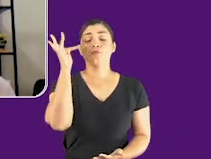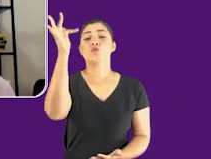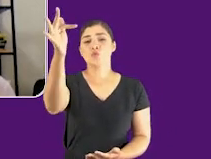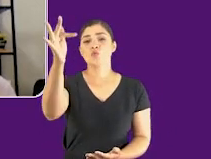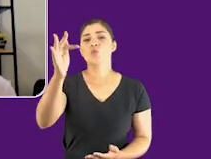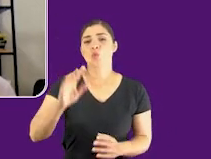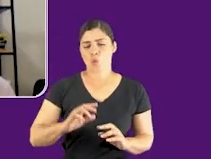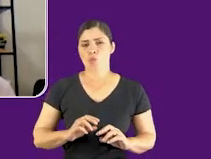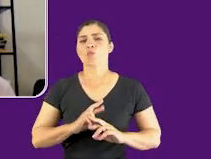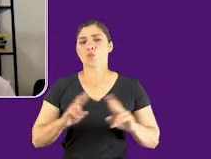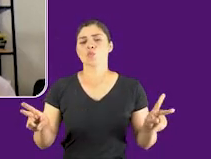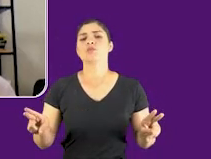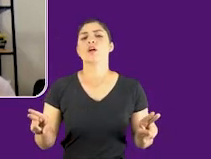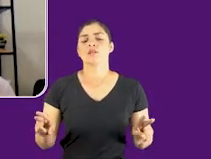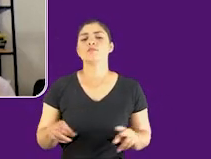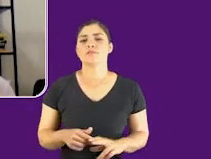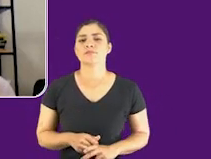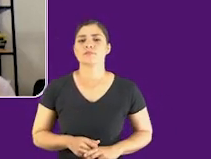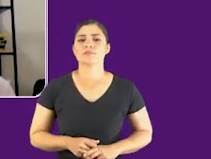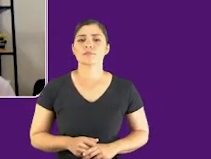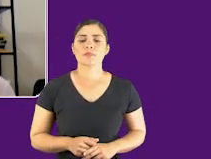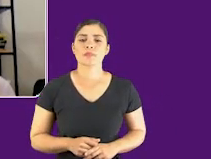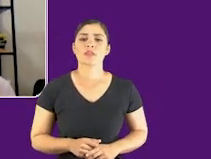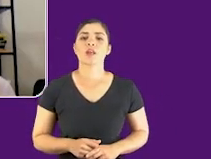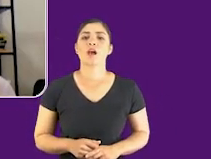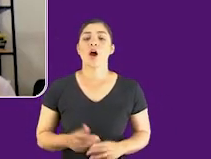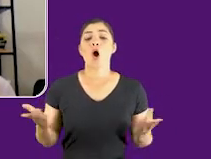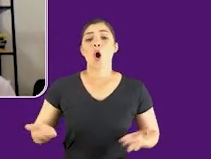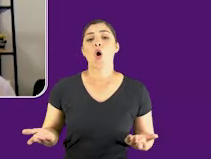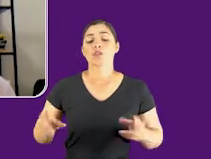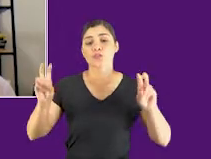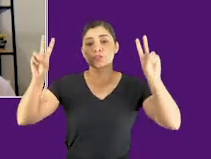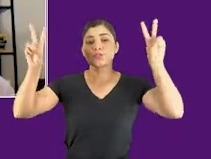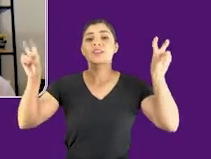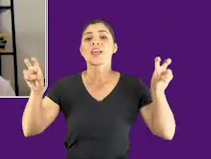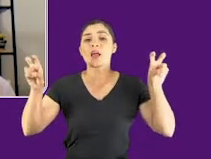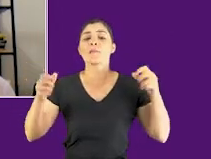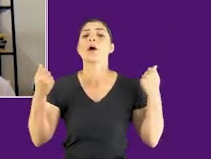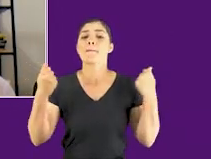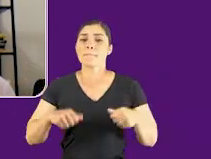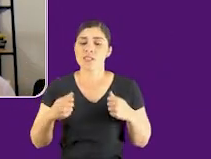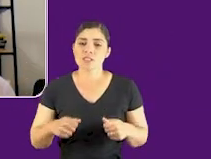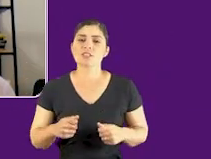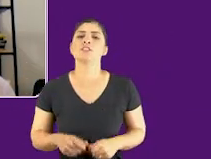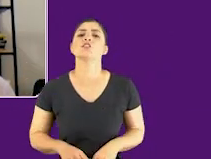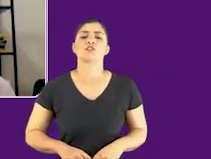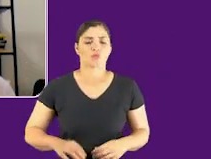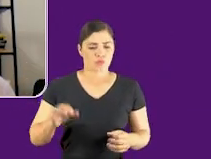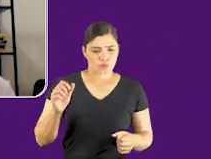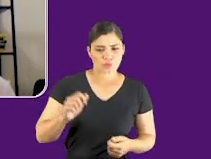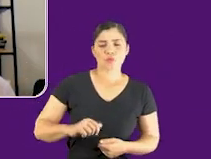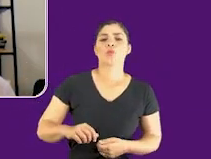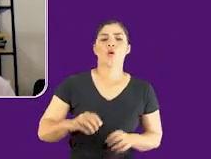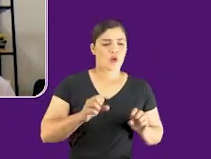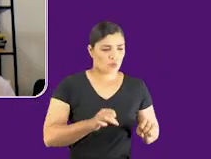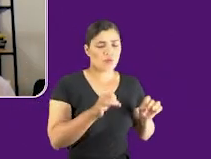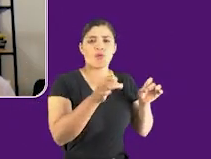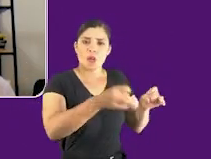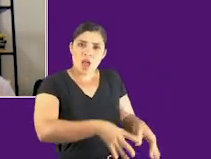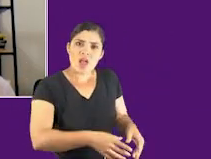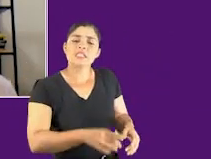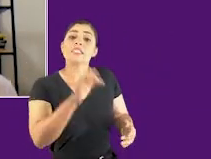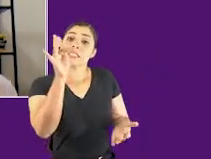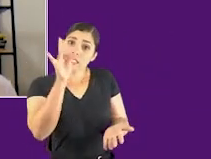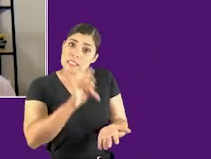mudando muito rápido então o tema nós temos trabalhar na infraestrutura de ter realmente uma coisa que